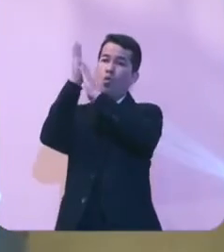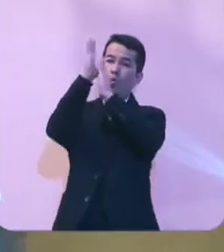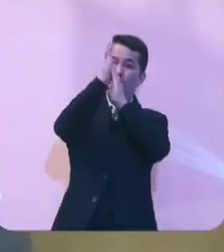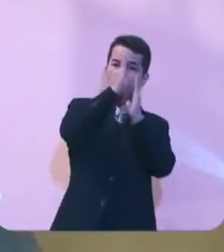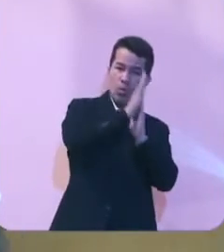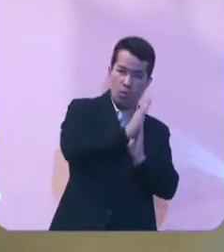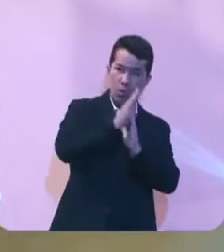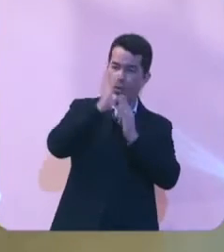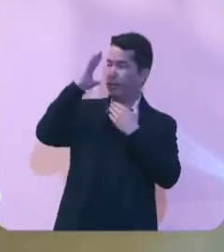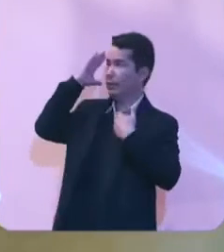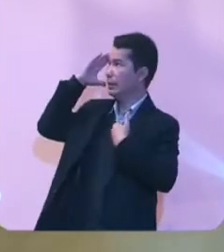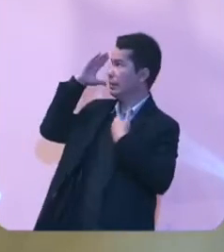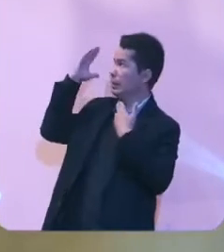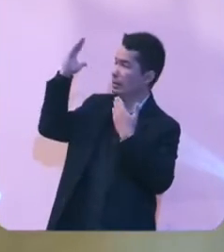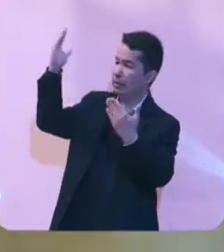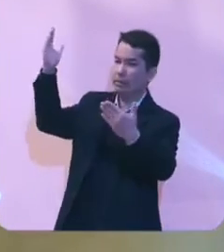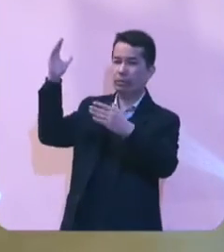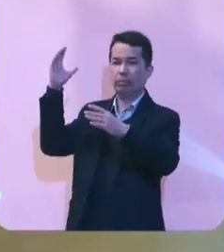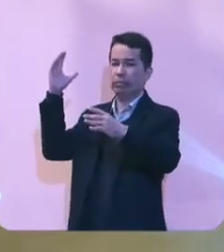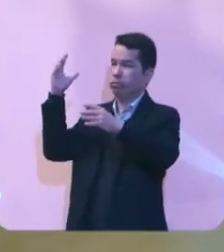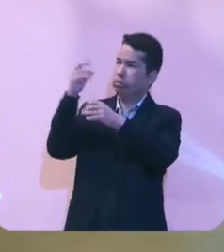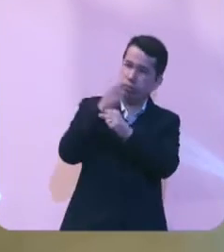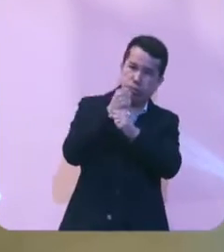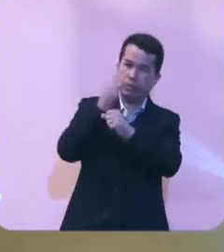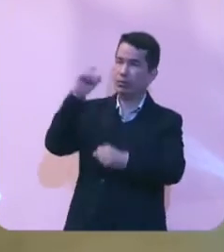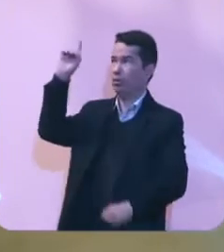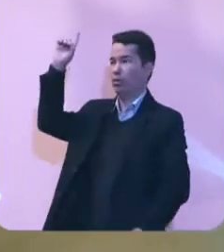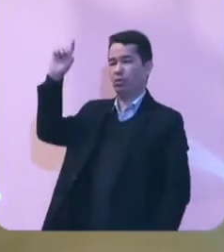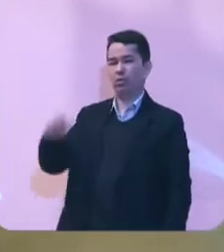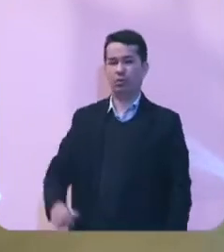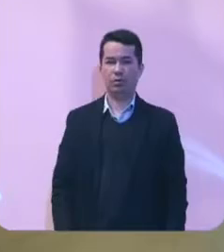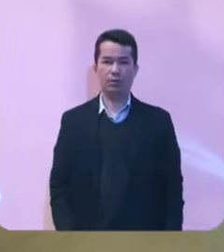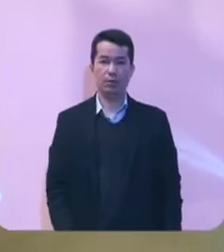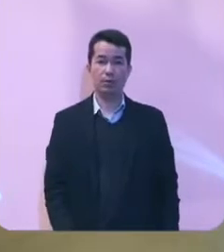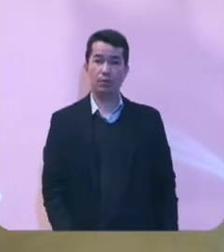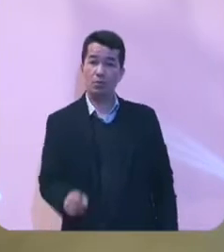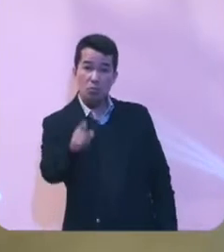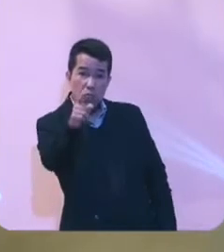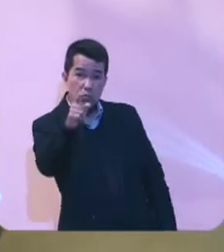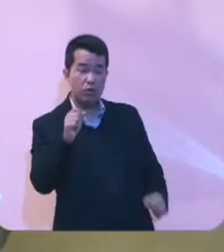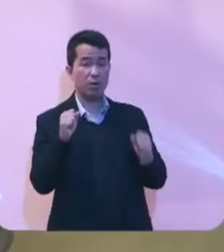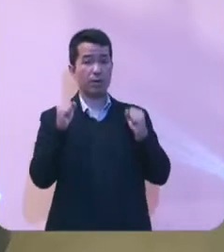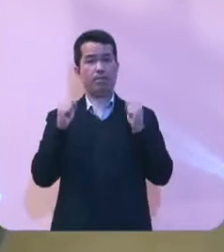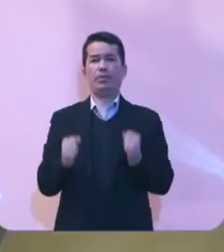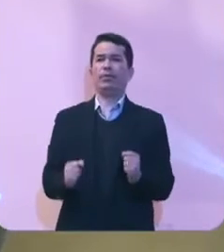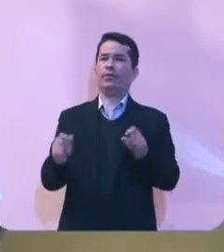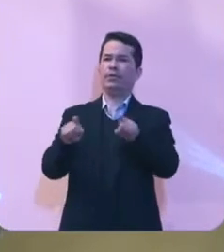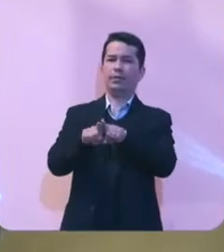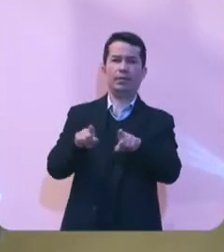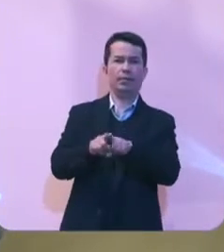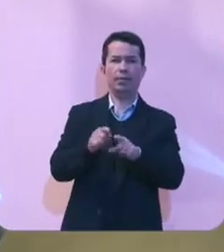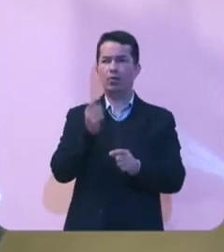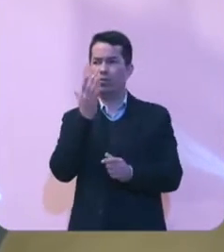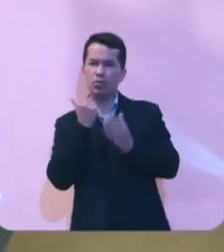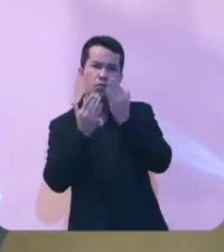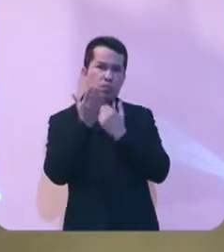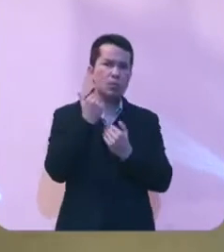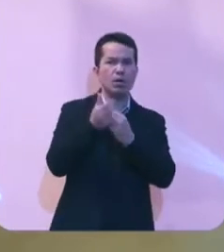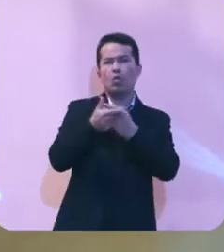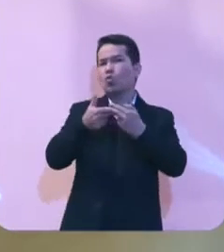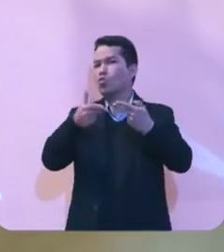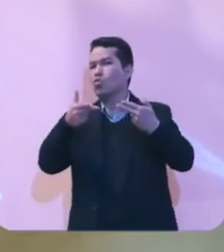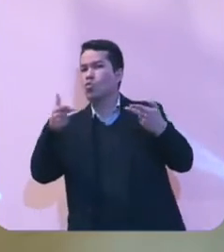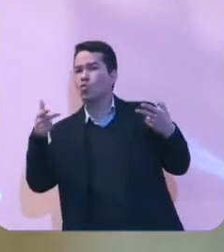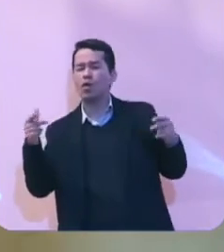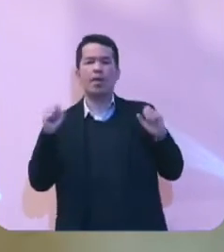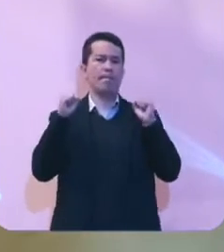ela podia ser feita na forma, por exemplo, de alimentos que eram compartilhados e comidos na presença de Deus.